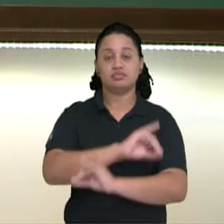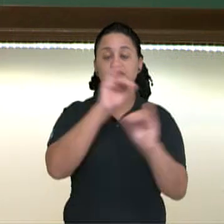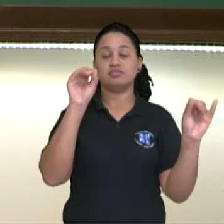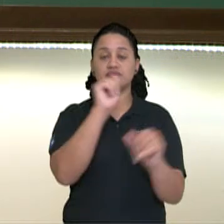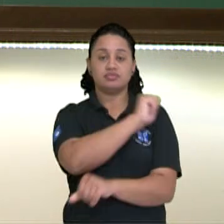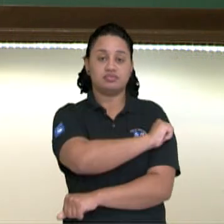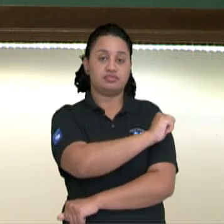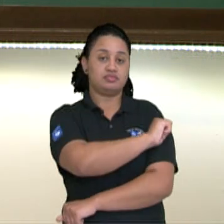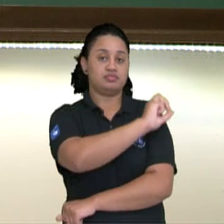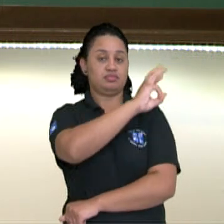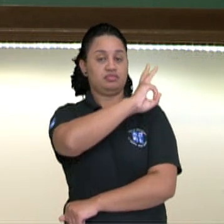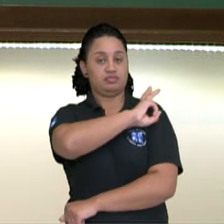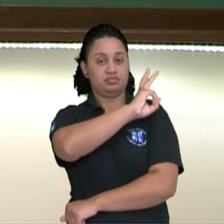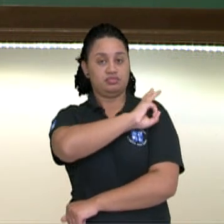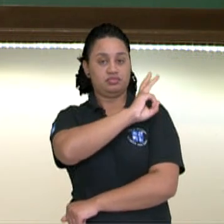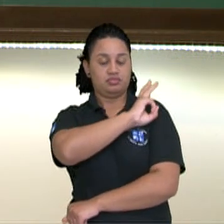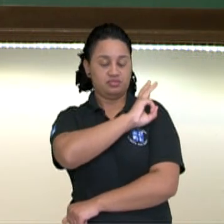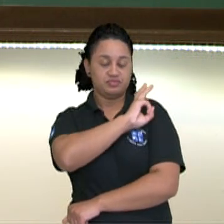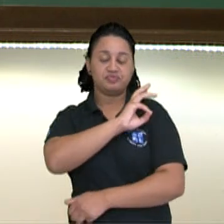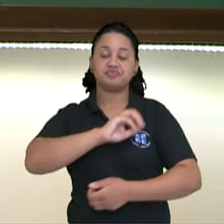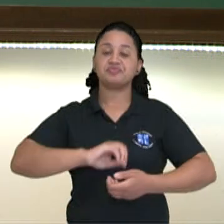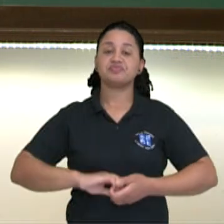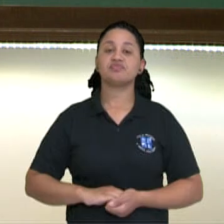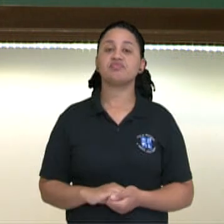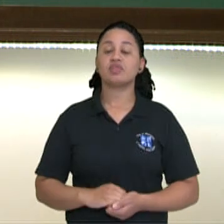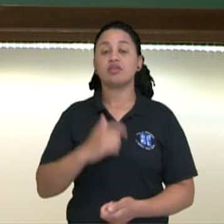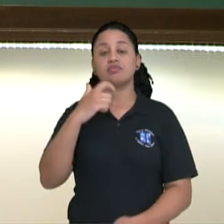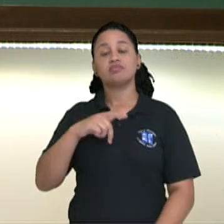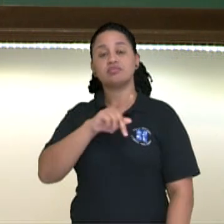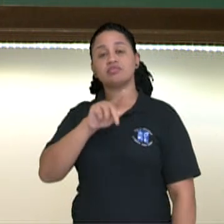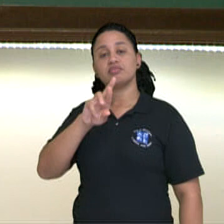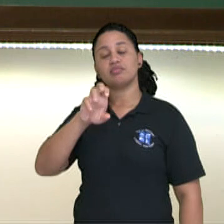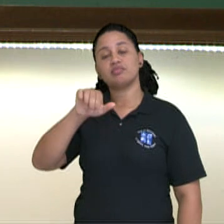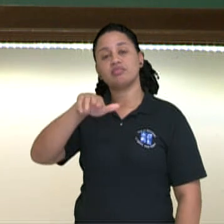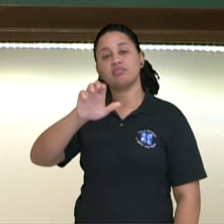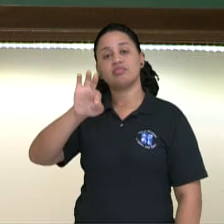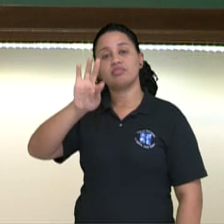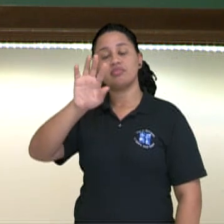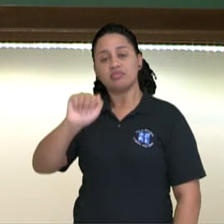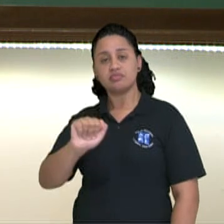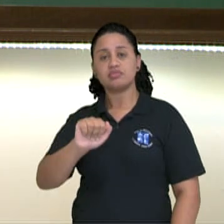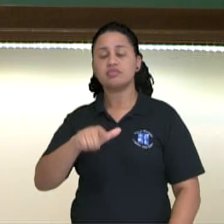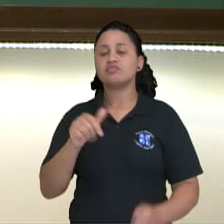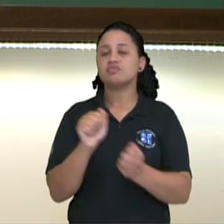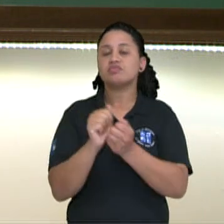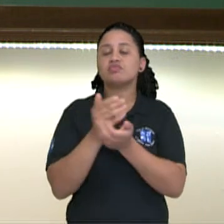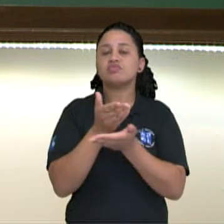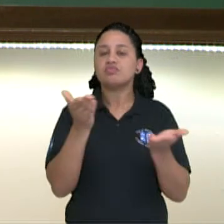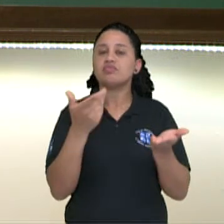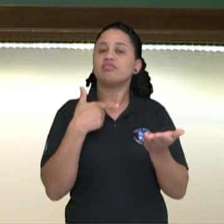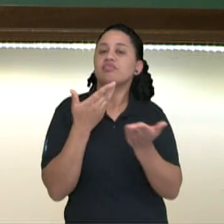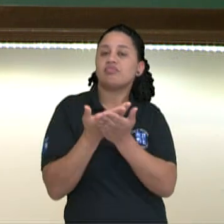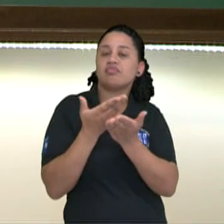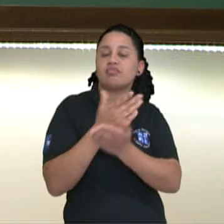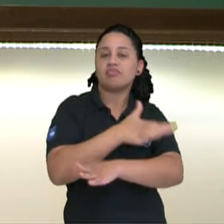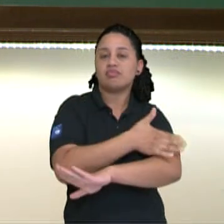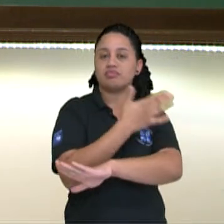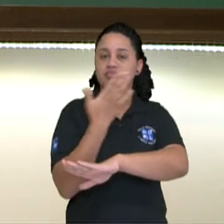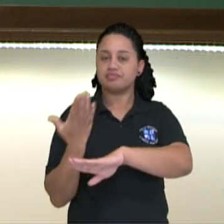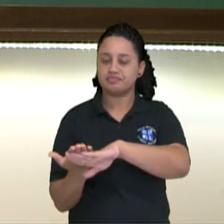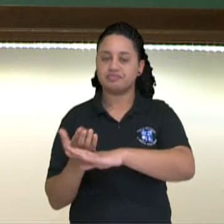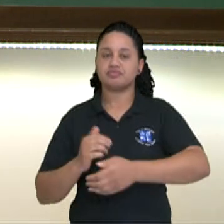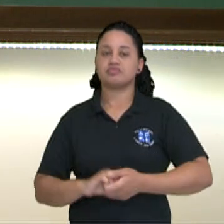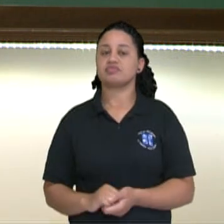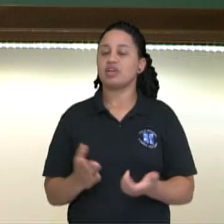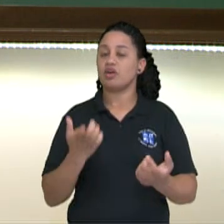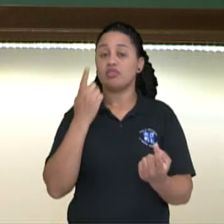estudante da terceira série de língua portuguesa. Eu sou a professora Renata e estarei com você durante esta aula.